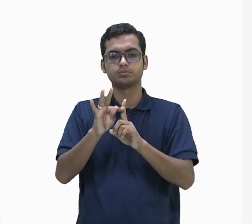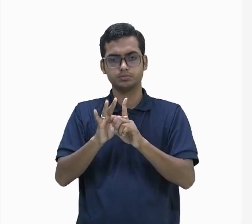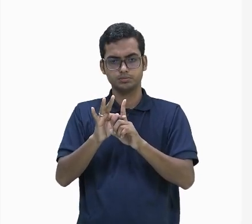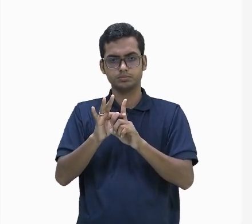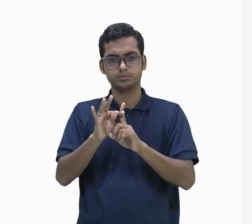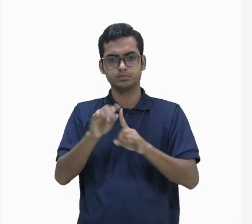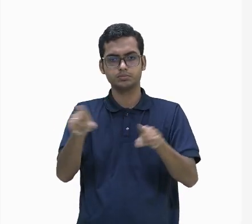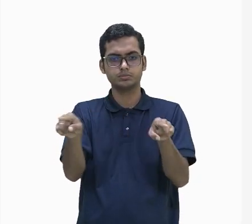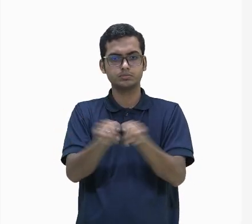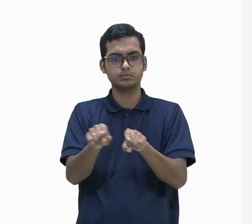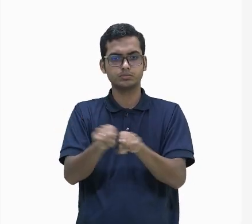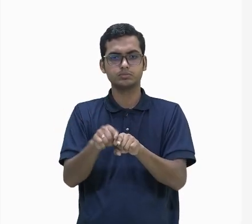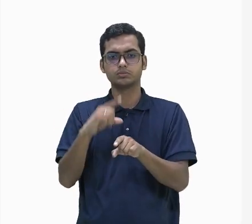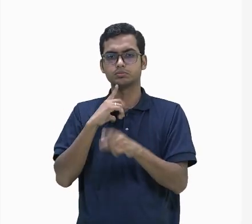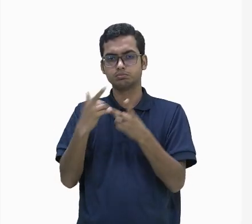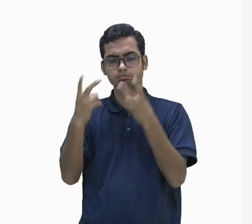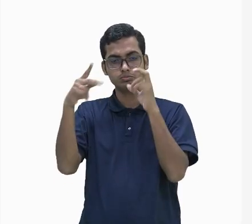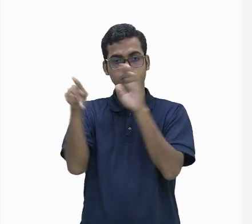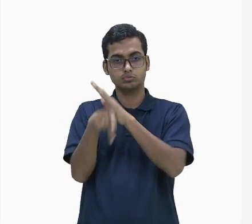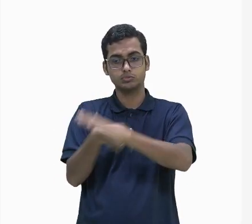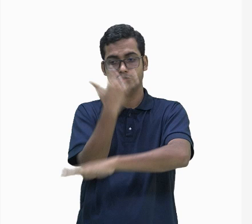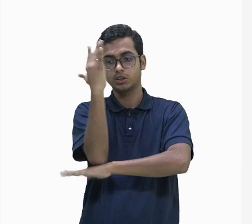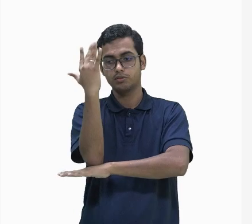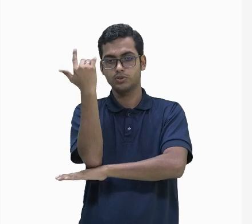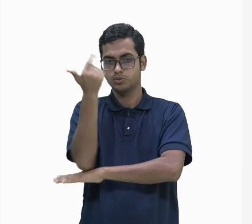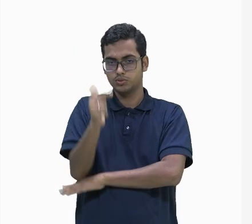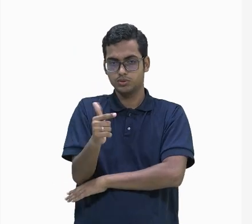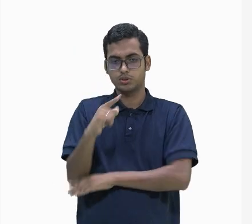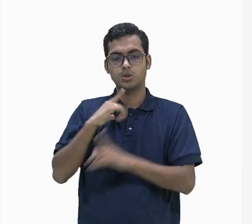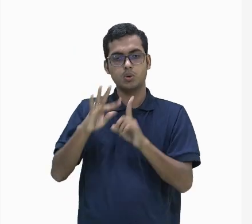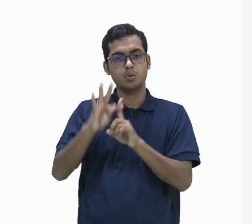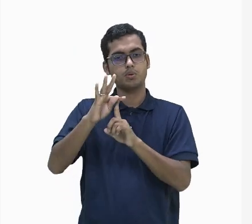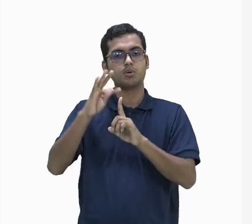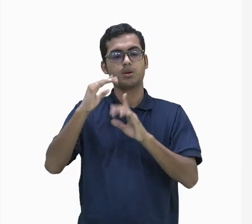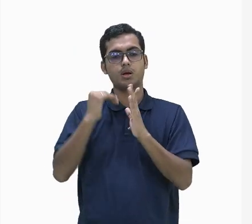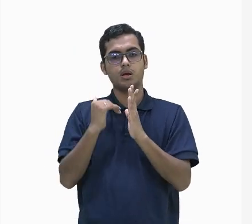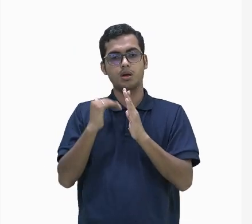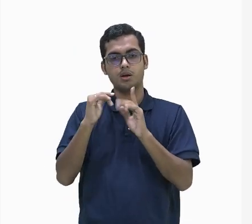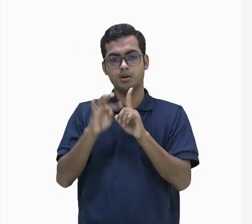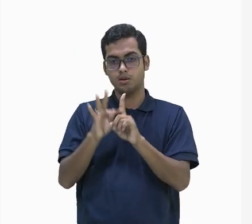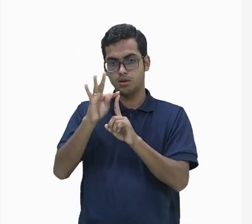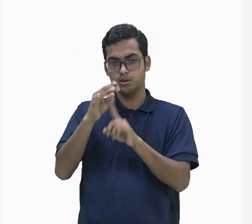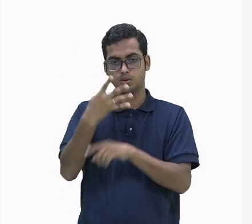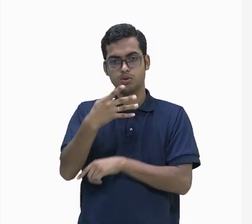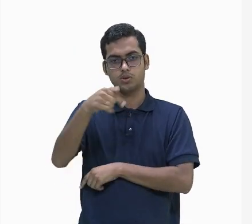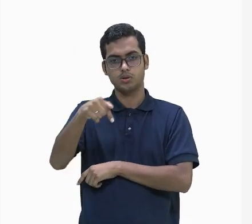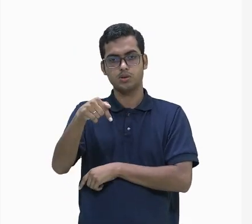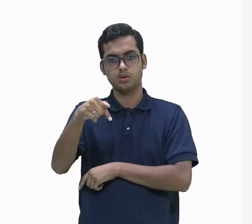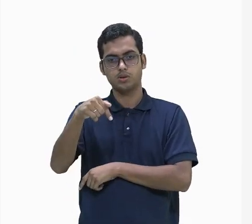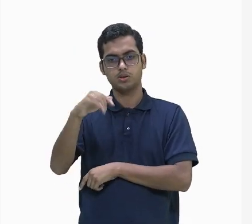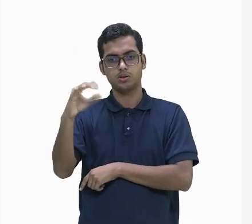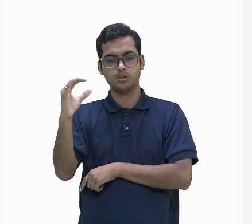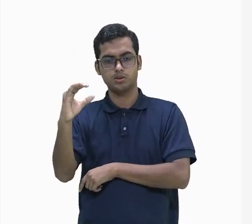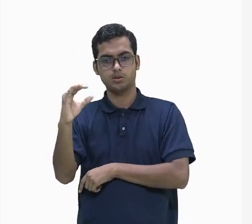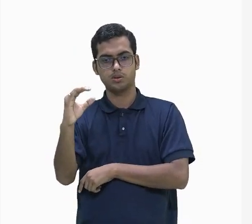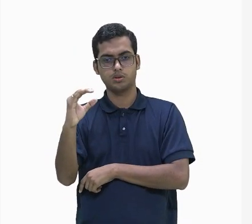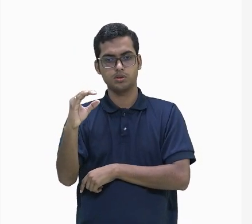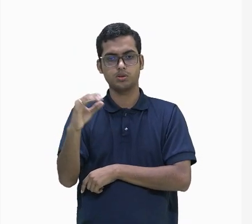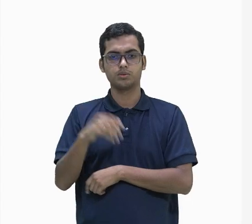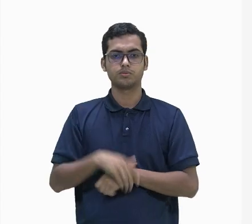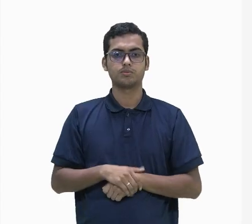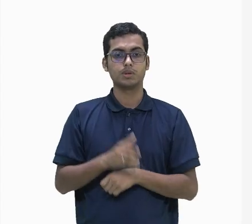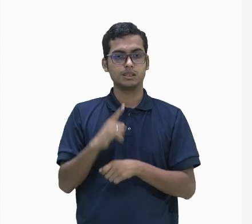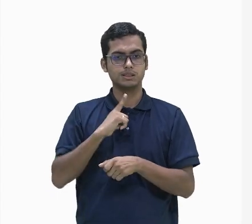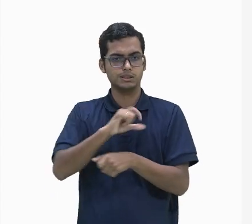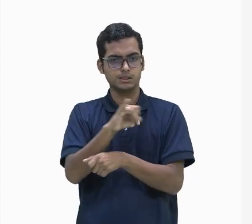47. E na grama, né, ao sol, essa temperatura se mantém ali por volta dos